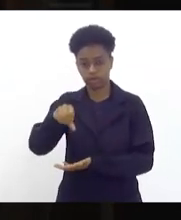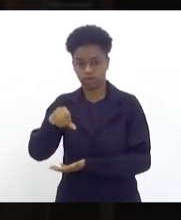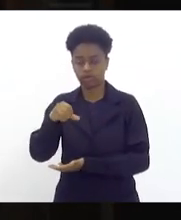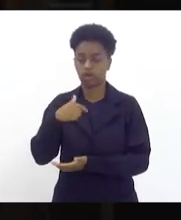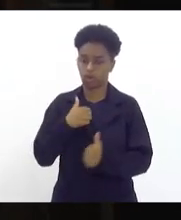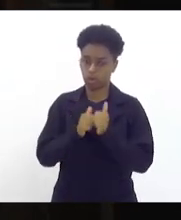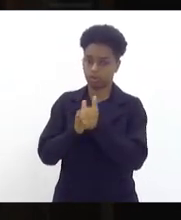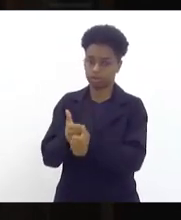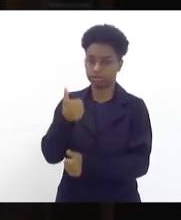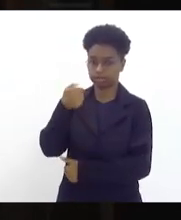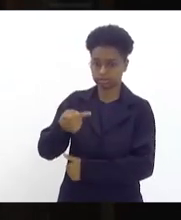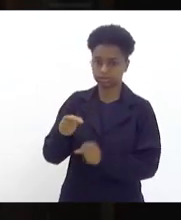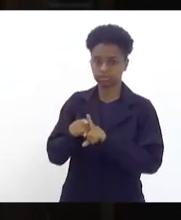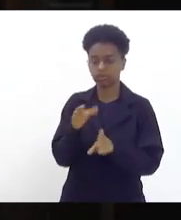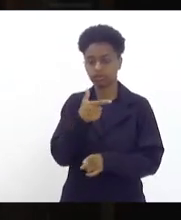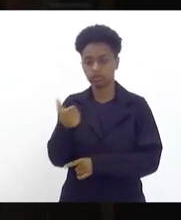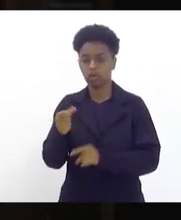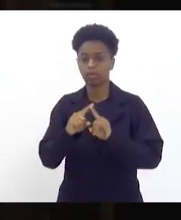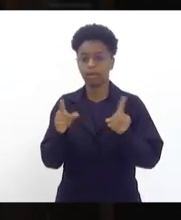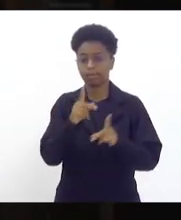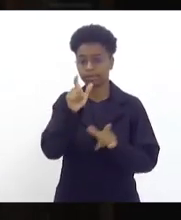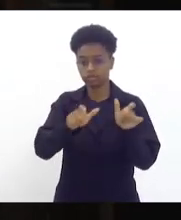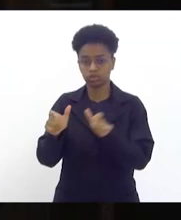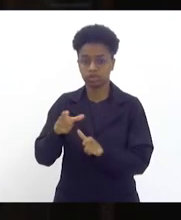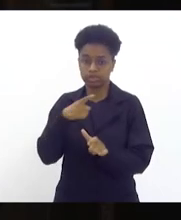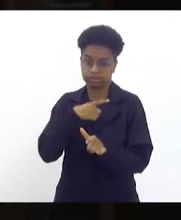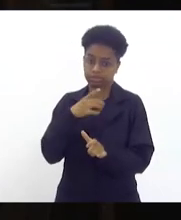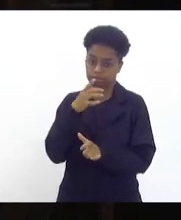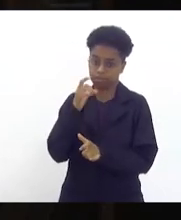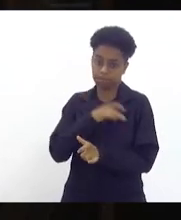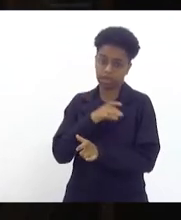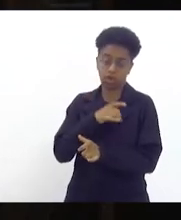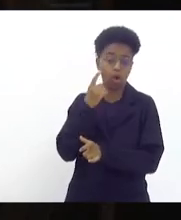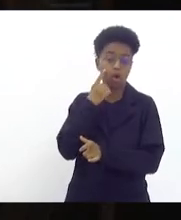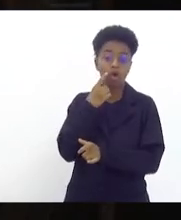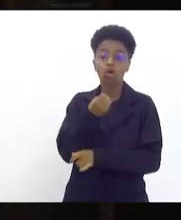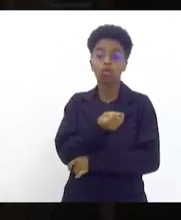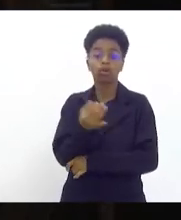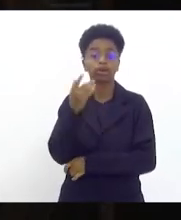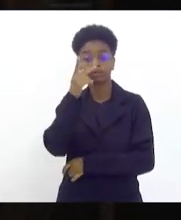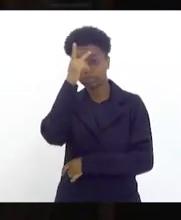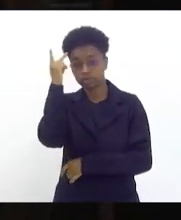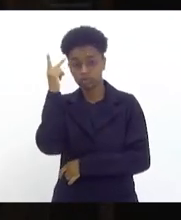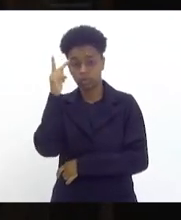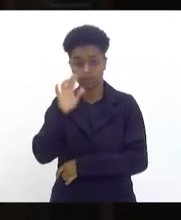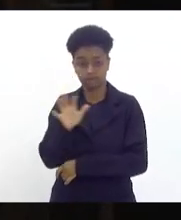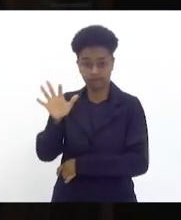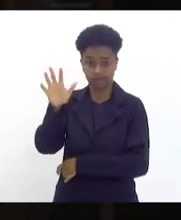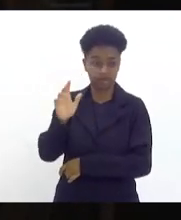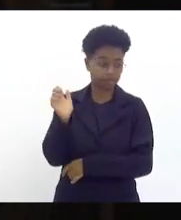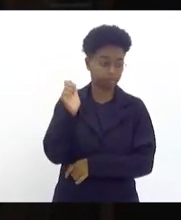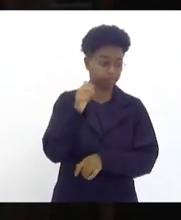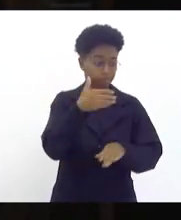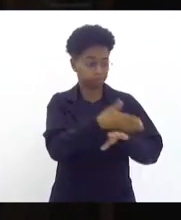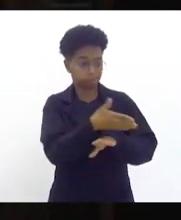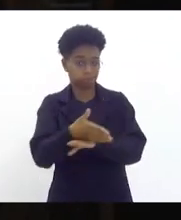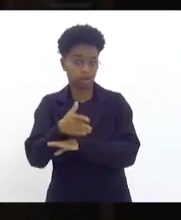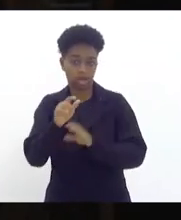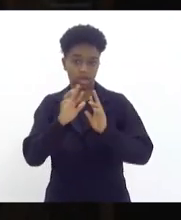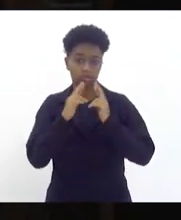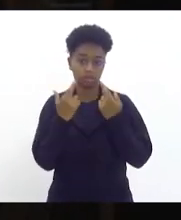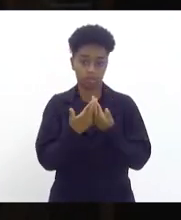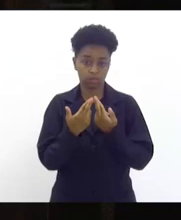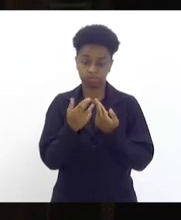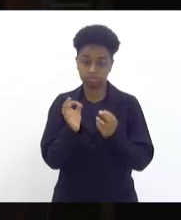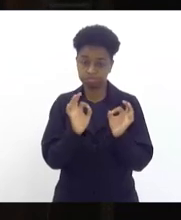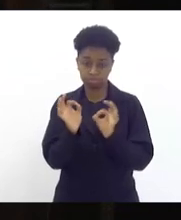tem um Marcinho lá mas as pessoas têm medo olha só João quantas pessoas vem do alto na reunião uma ou duas pessoas